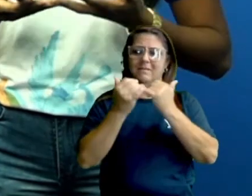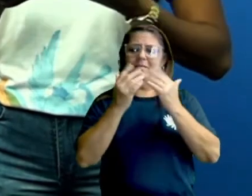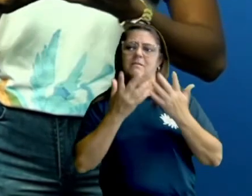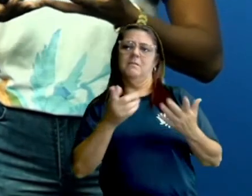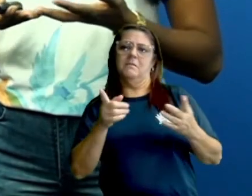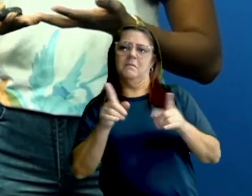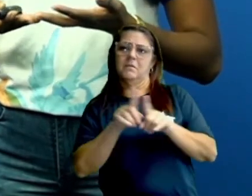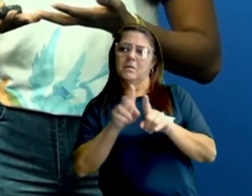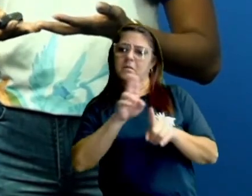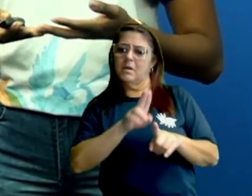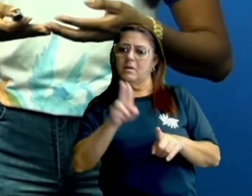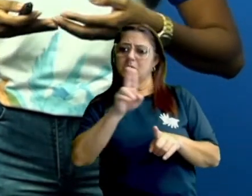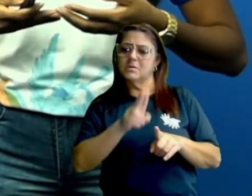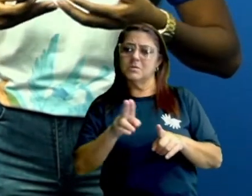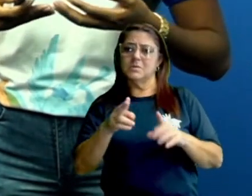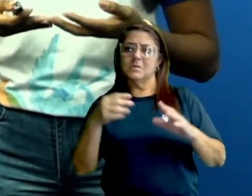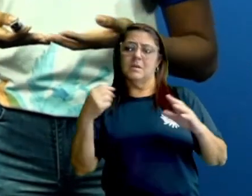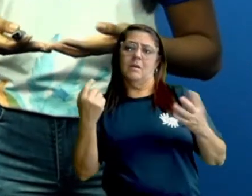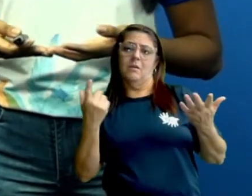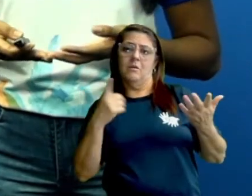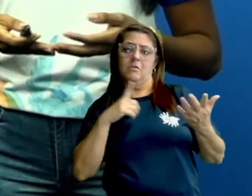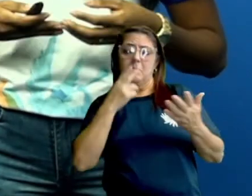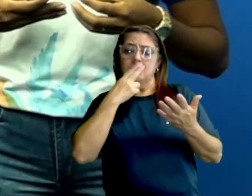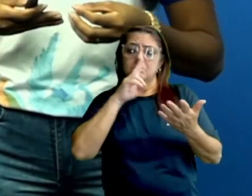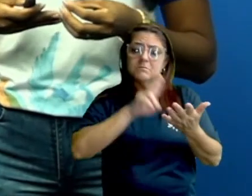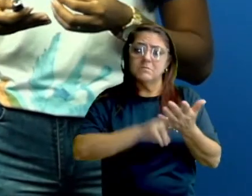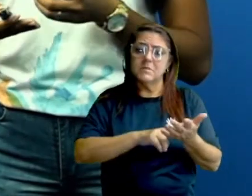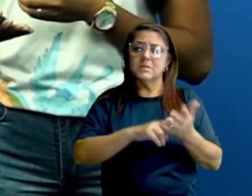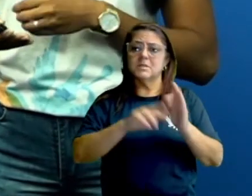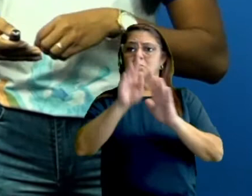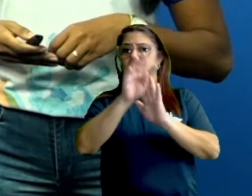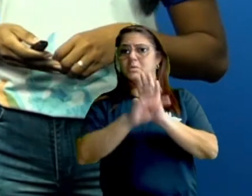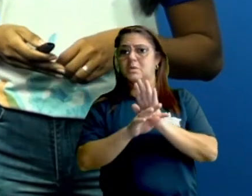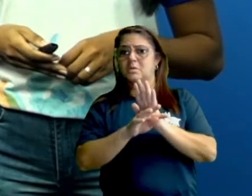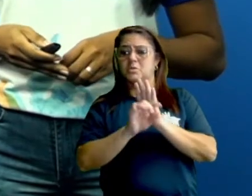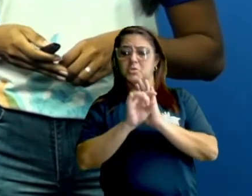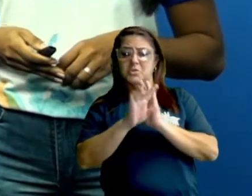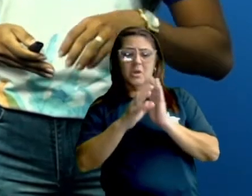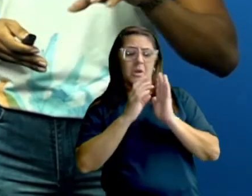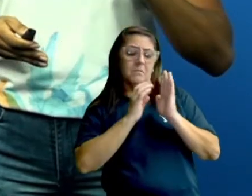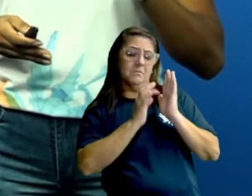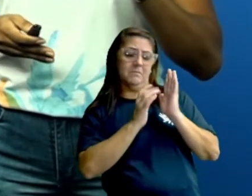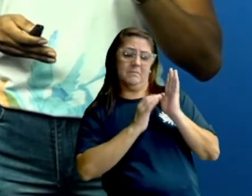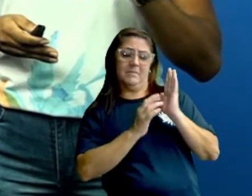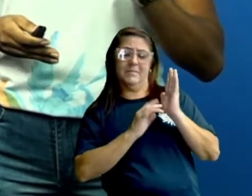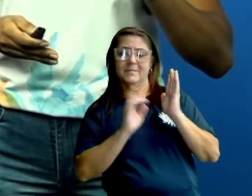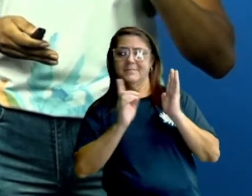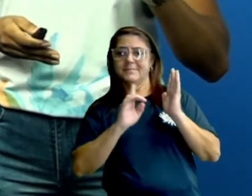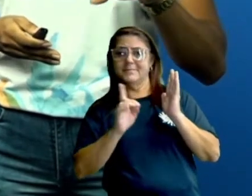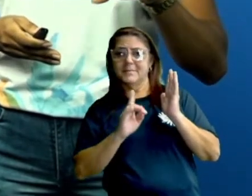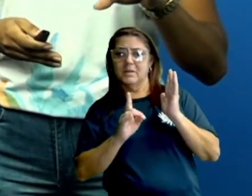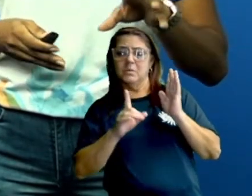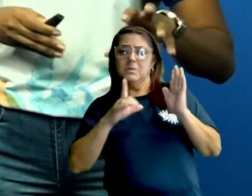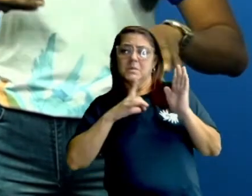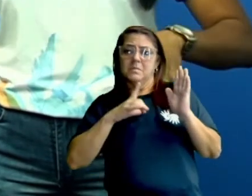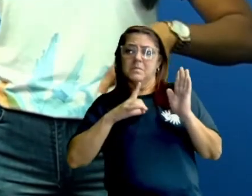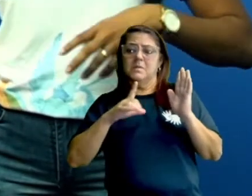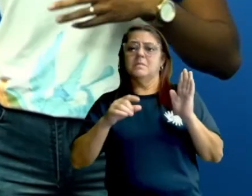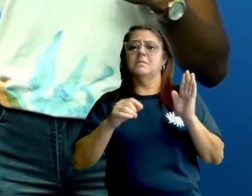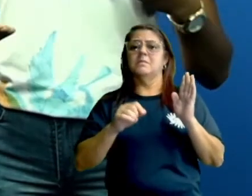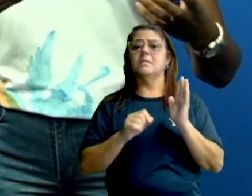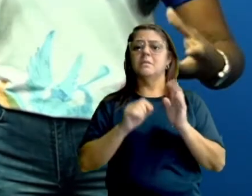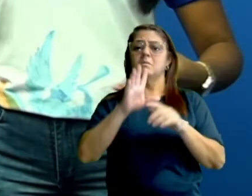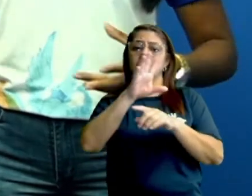ajuda para que a nossa mensagem, para que o nosso texto não fique só na forma escrita. Então, a forma híbrida é exatamente